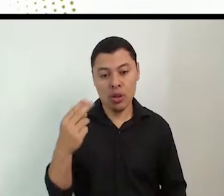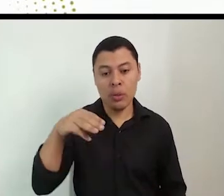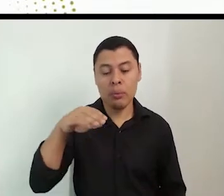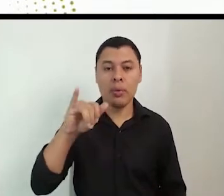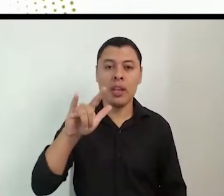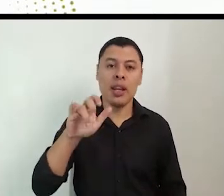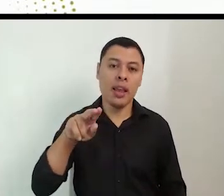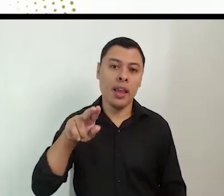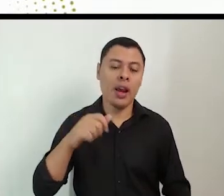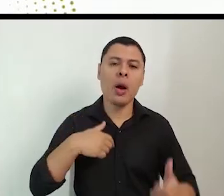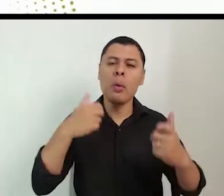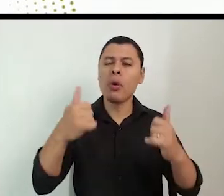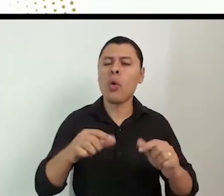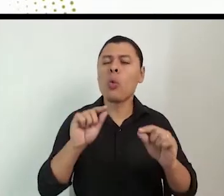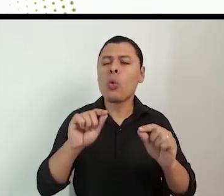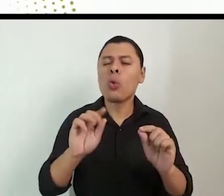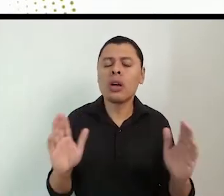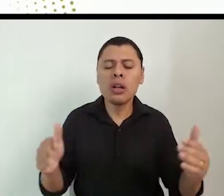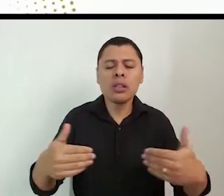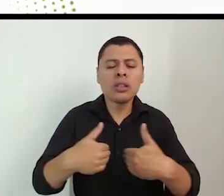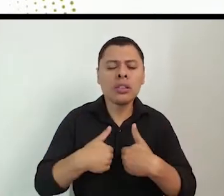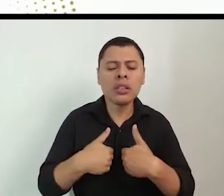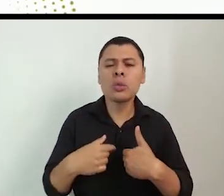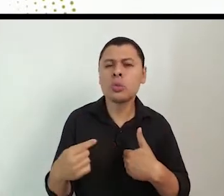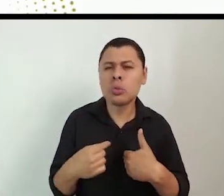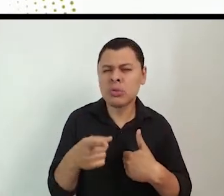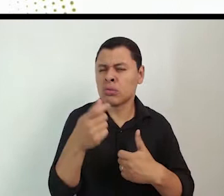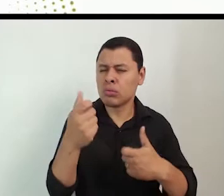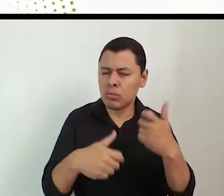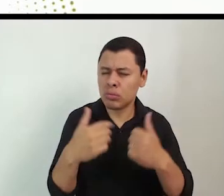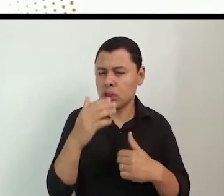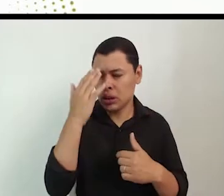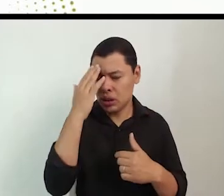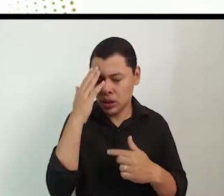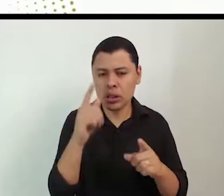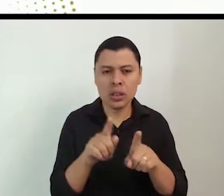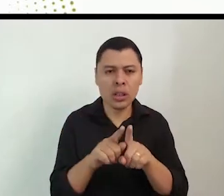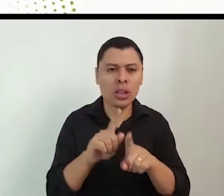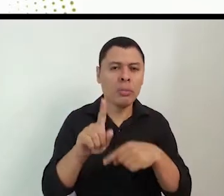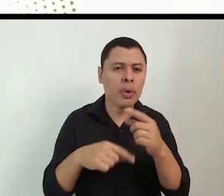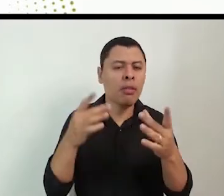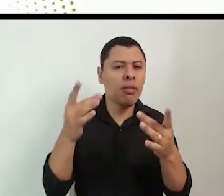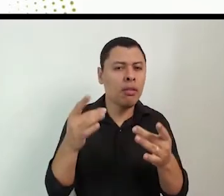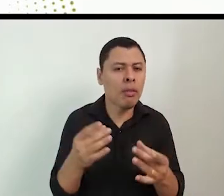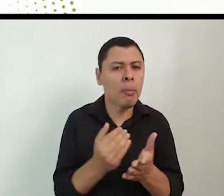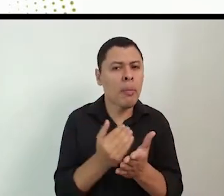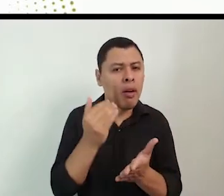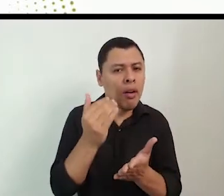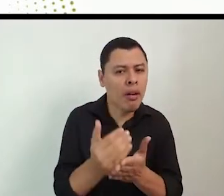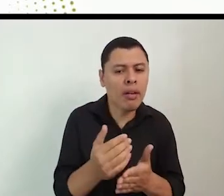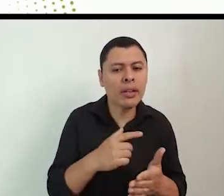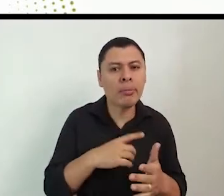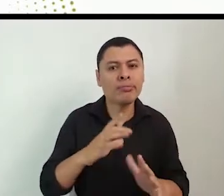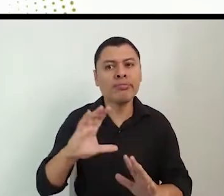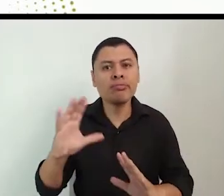é o autismo para dar uma base para vocês. E aí a gente vai falar um pouco mais sobre também os